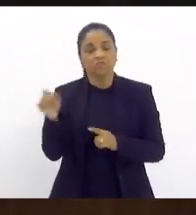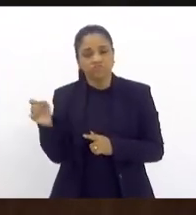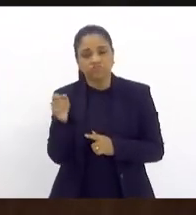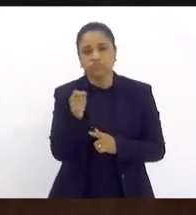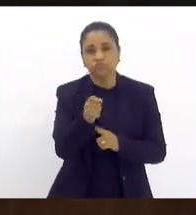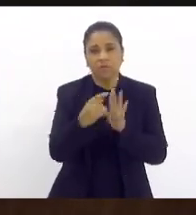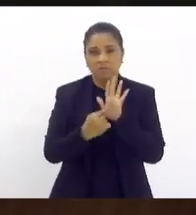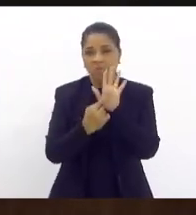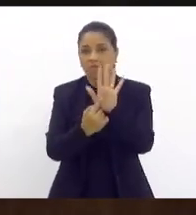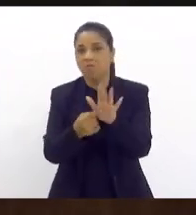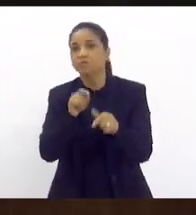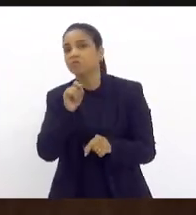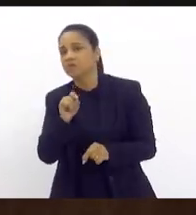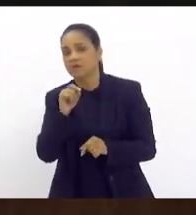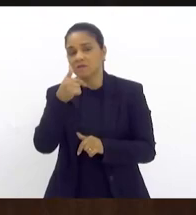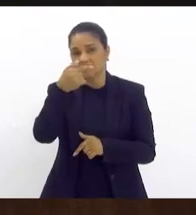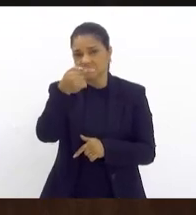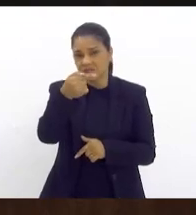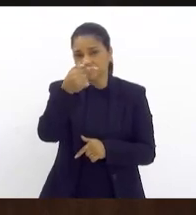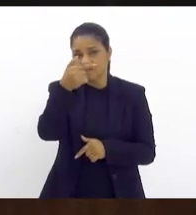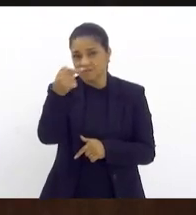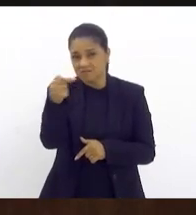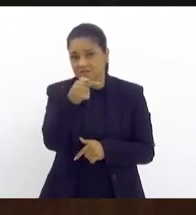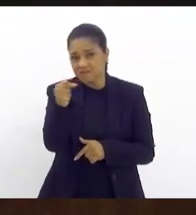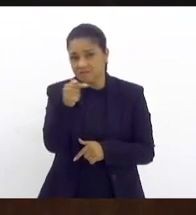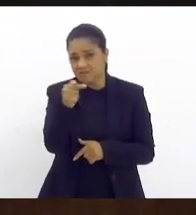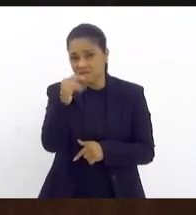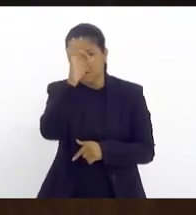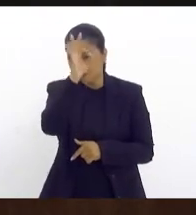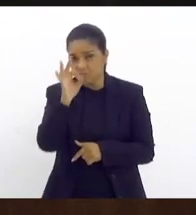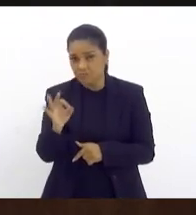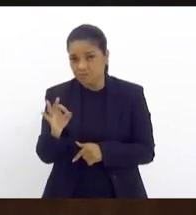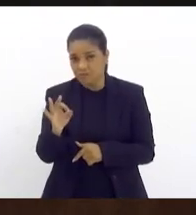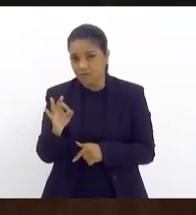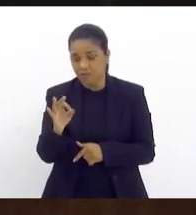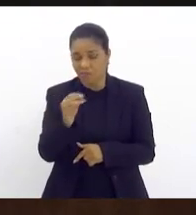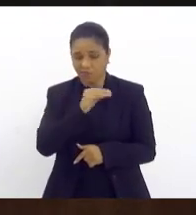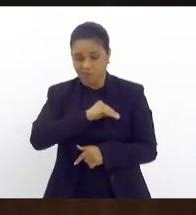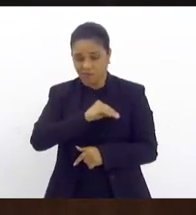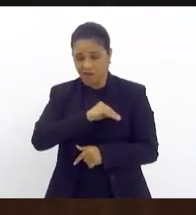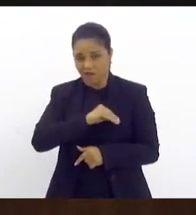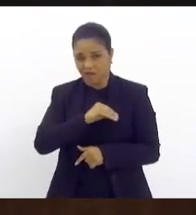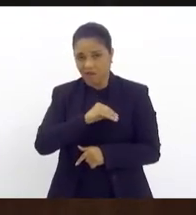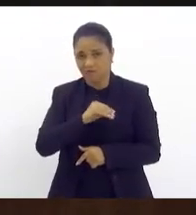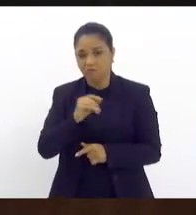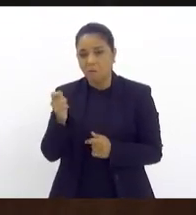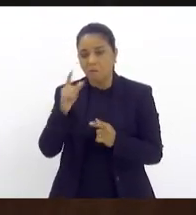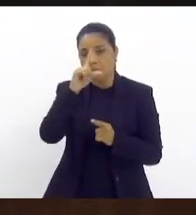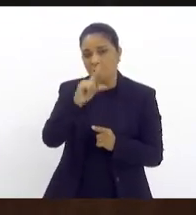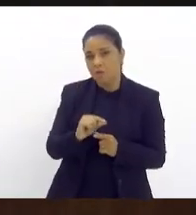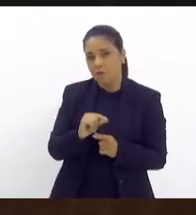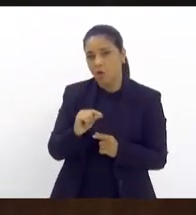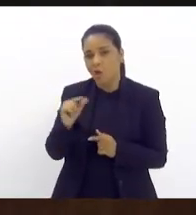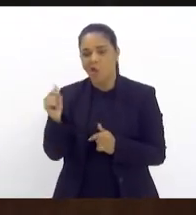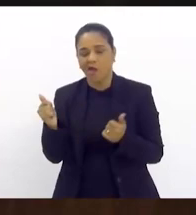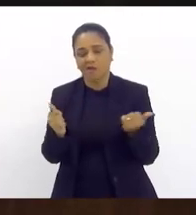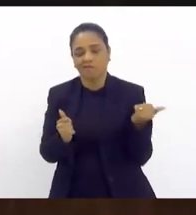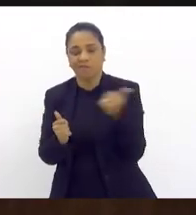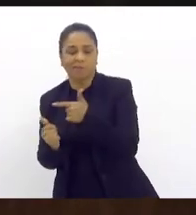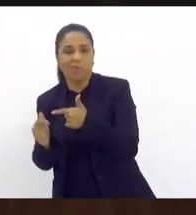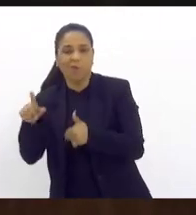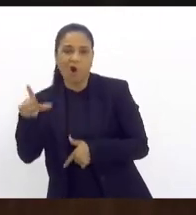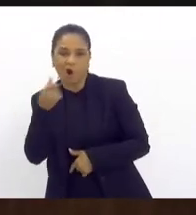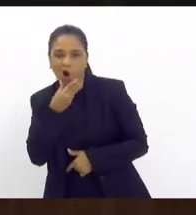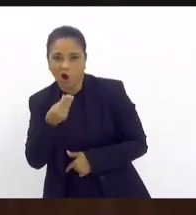em média 77.7% do rendimento dos homens em torno de a gente tem 19 anos